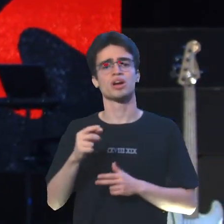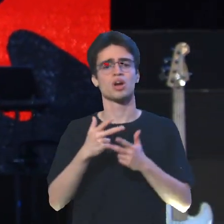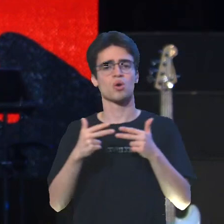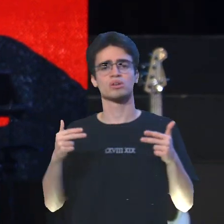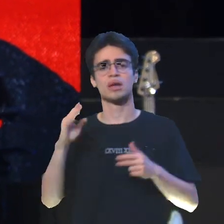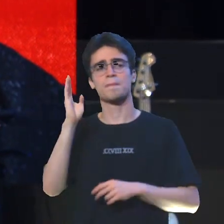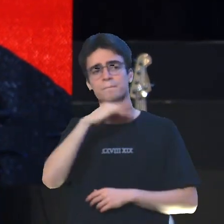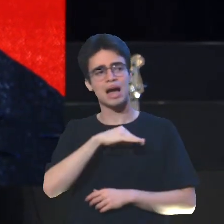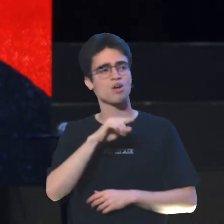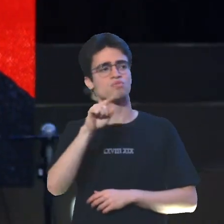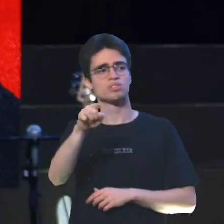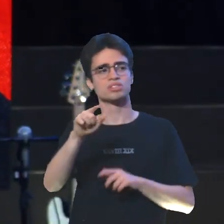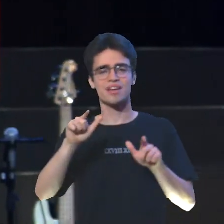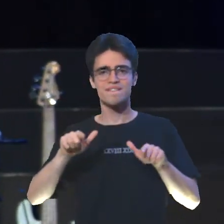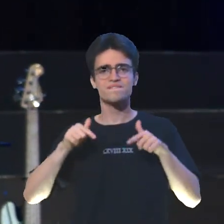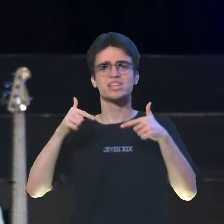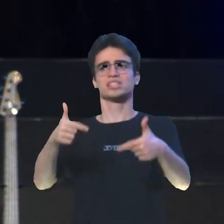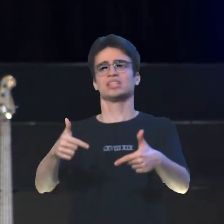enfrentado na sua vida?